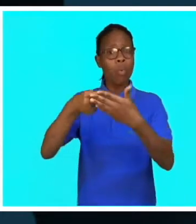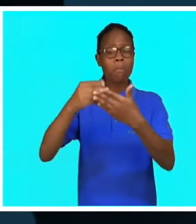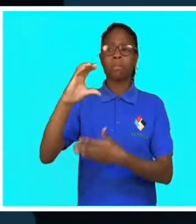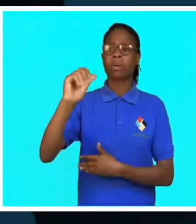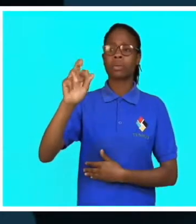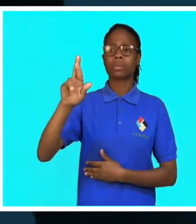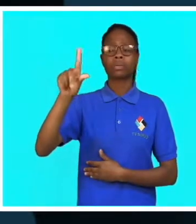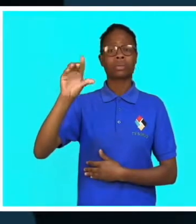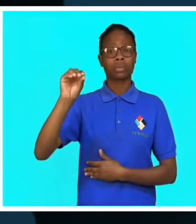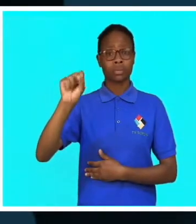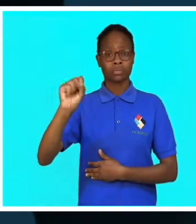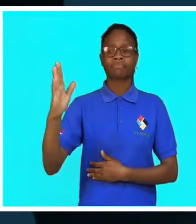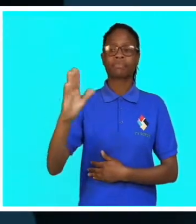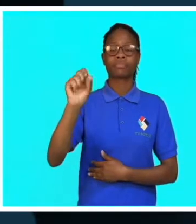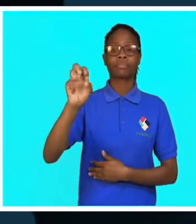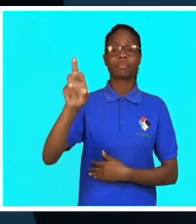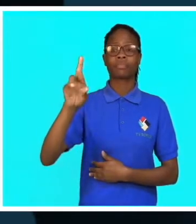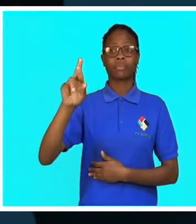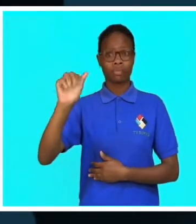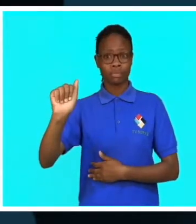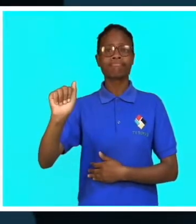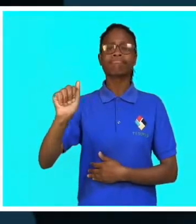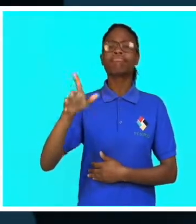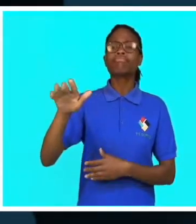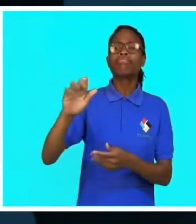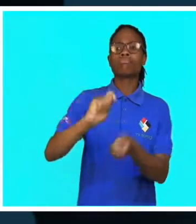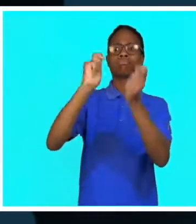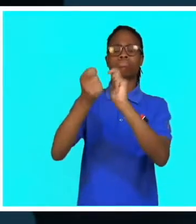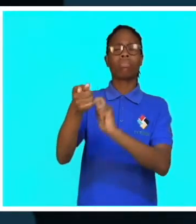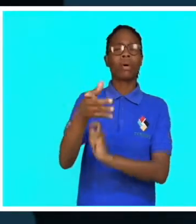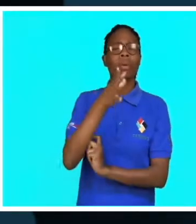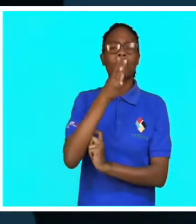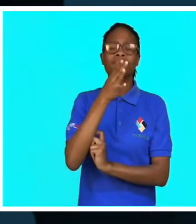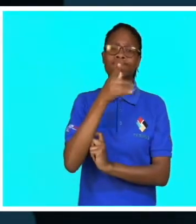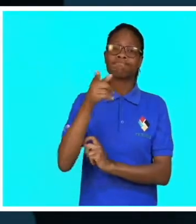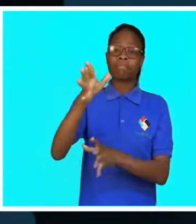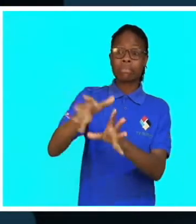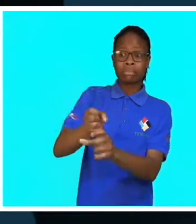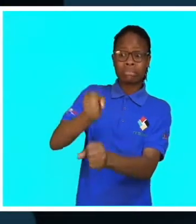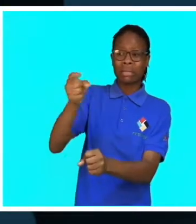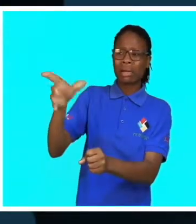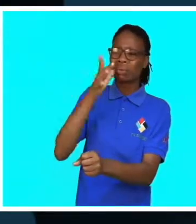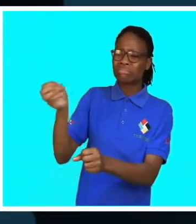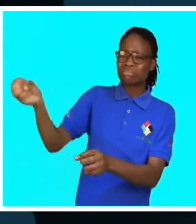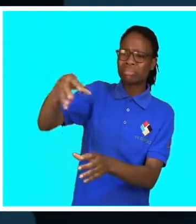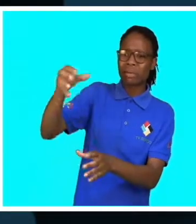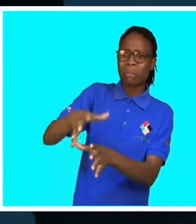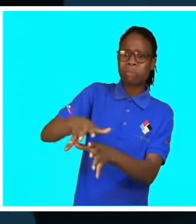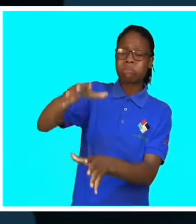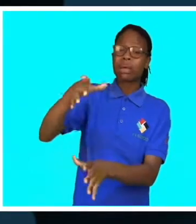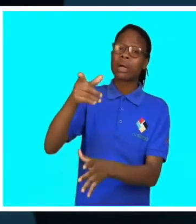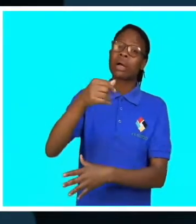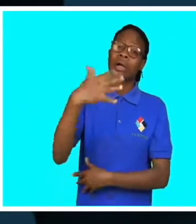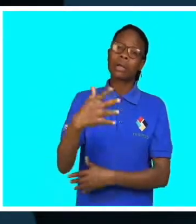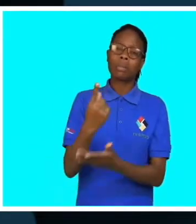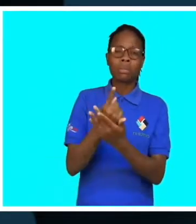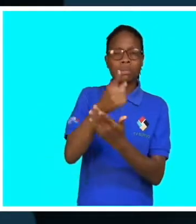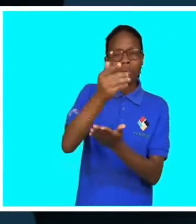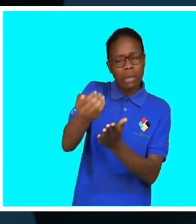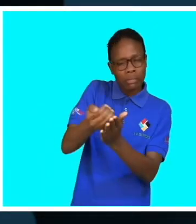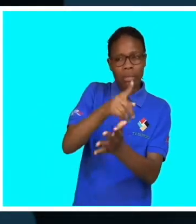ambientalista Carlos Serra defende a transformação de lixo em recurso valioso. Para o efeito, ele deve